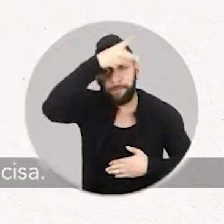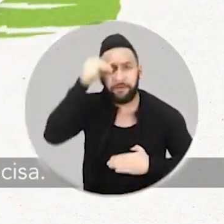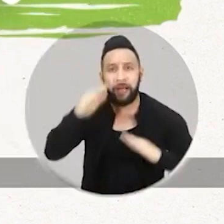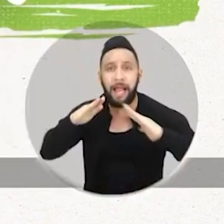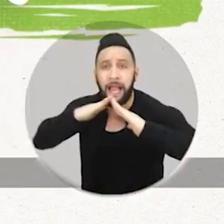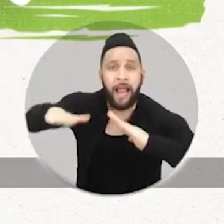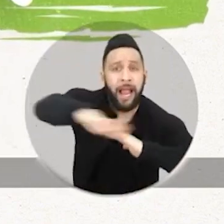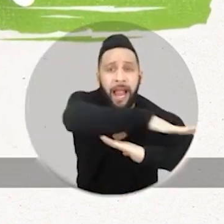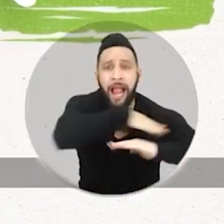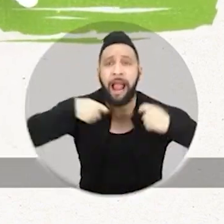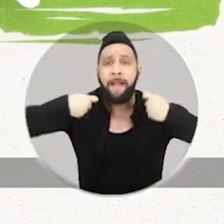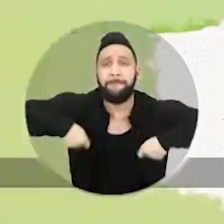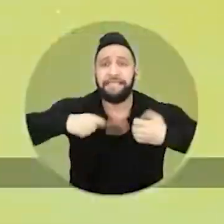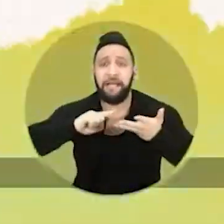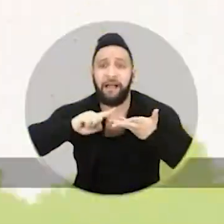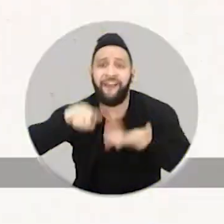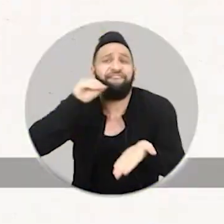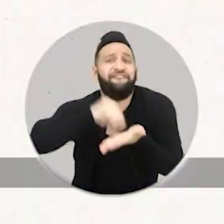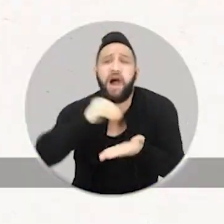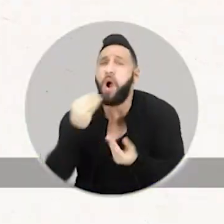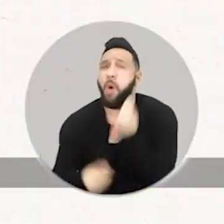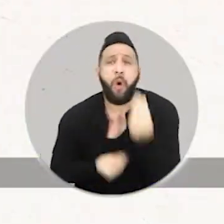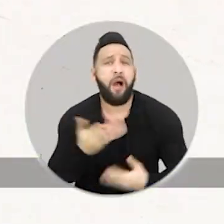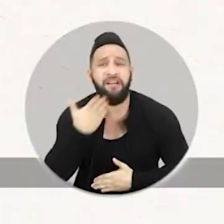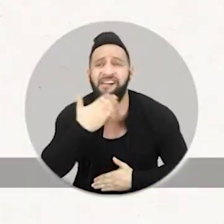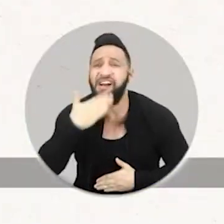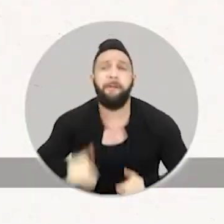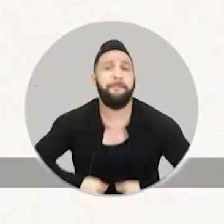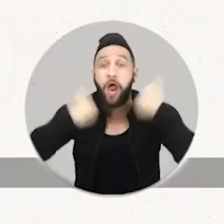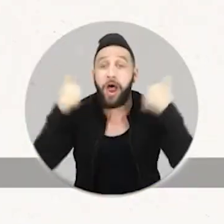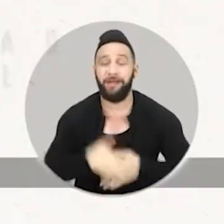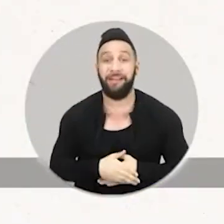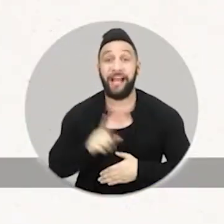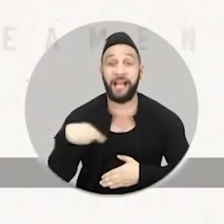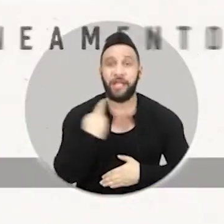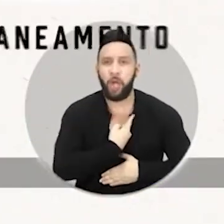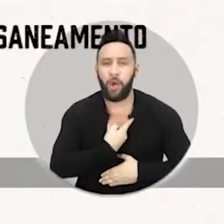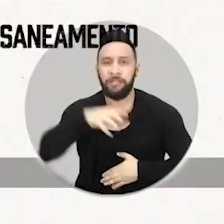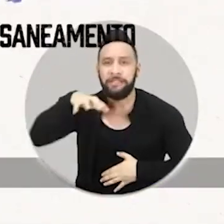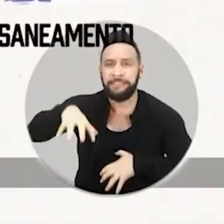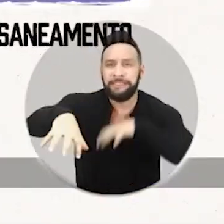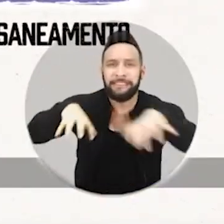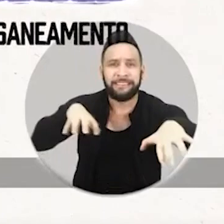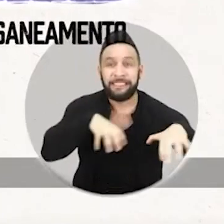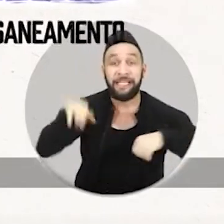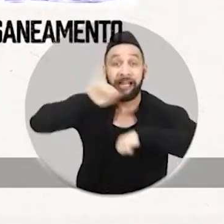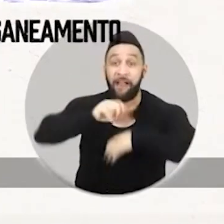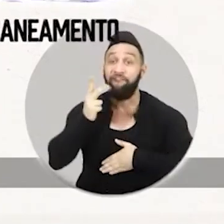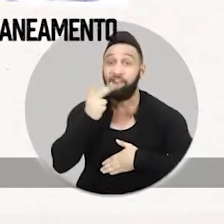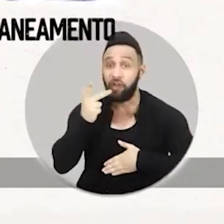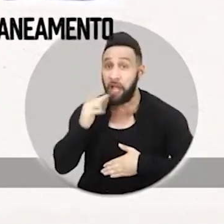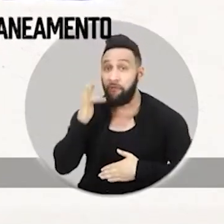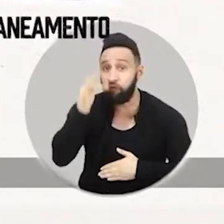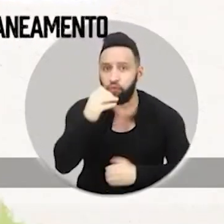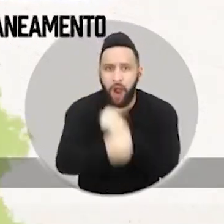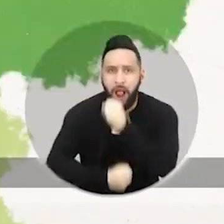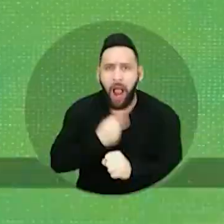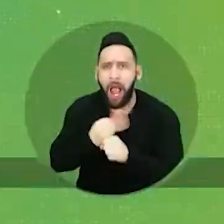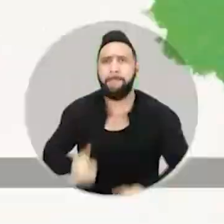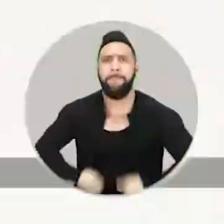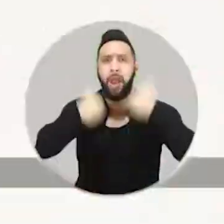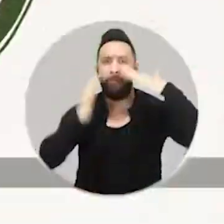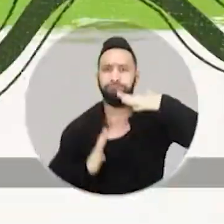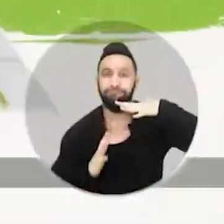precisa. Com o plano diretor, a gente vai planejar o uso do espaço público de Fortaleza para os próximos anos. Visite a